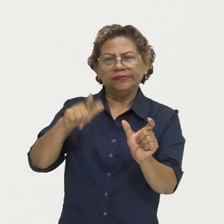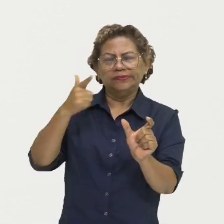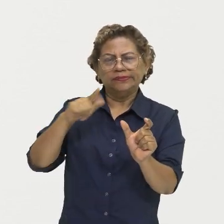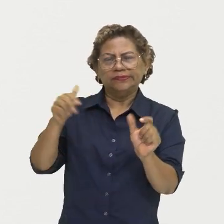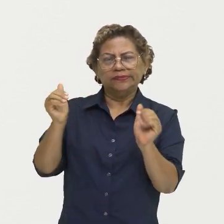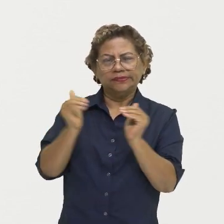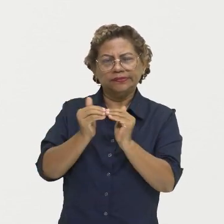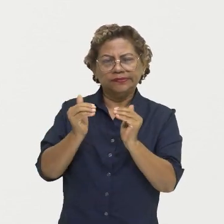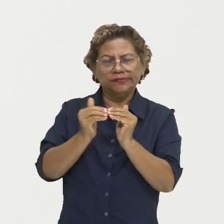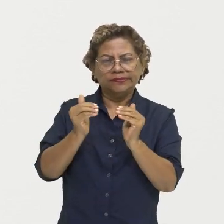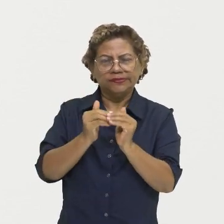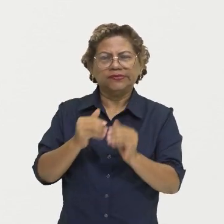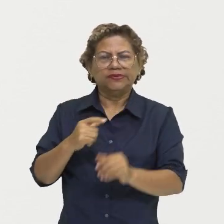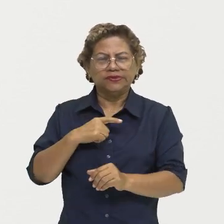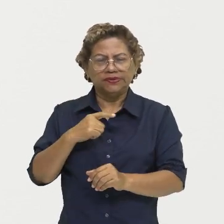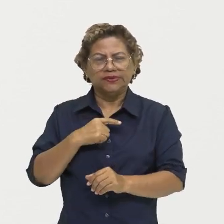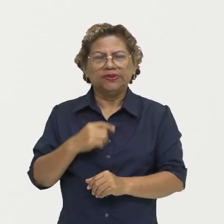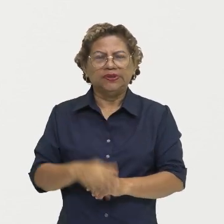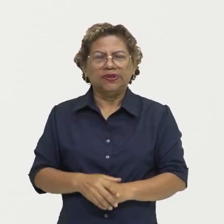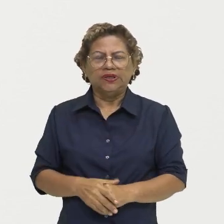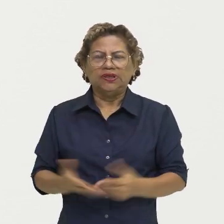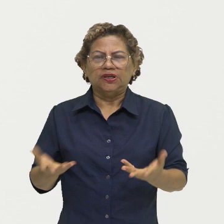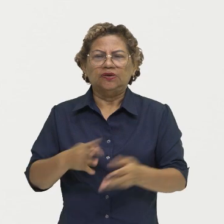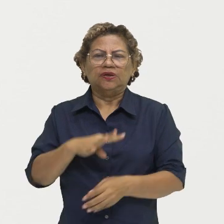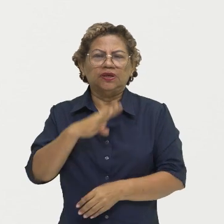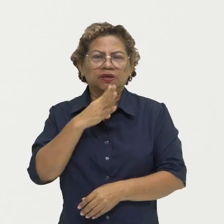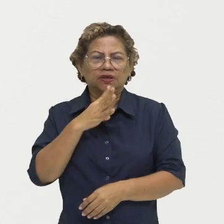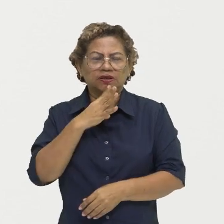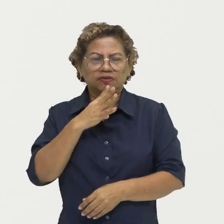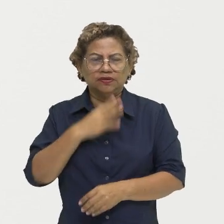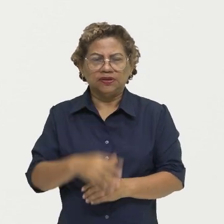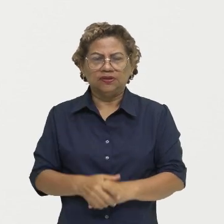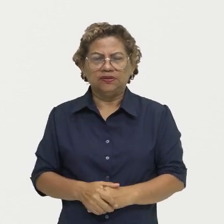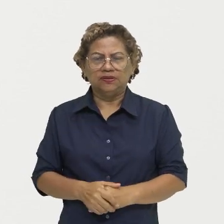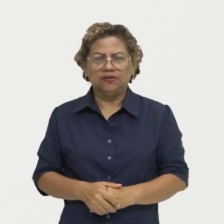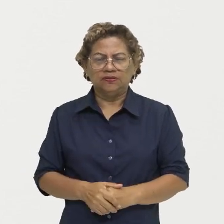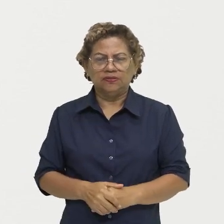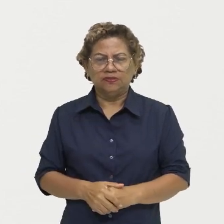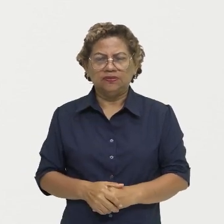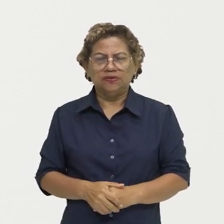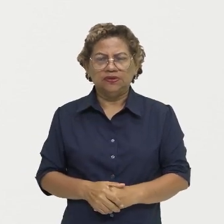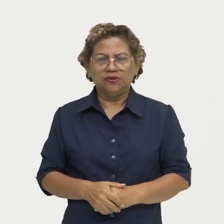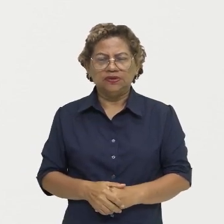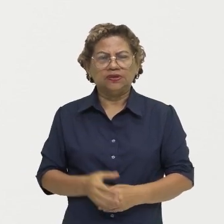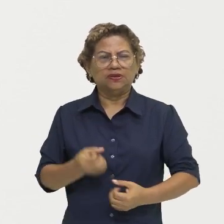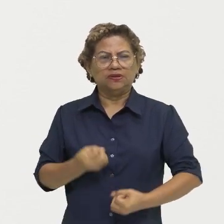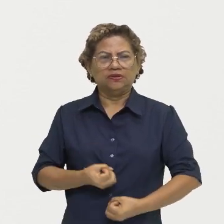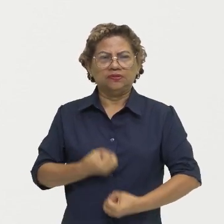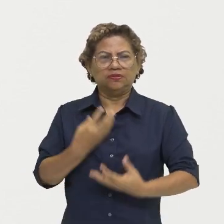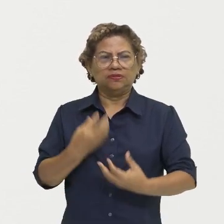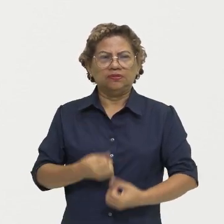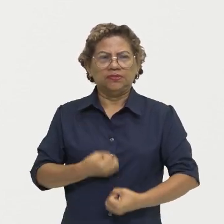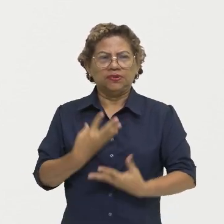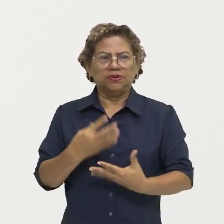poemas, correto? Então, nós vamos conhecer, né, um desses poemas